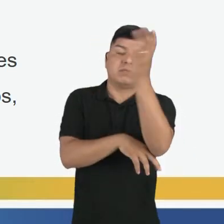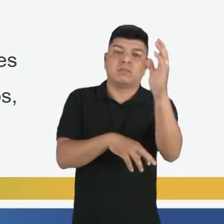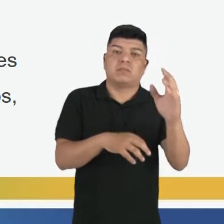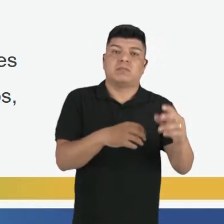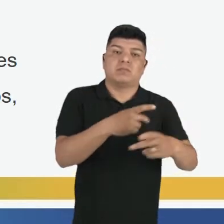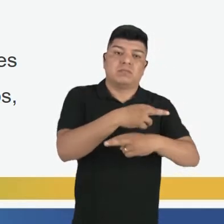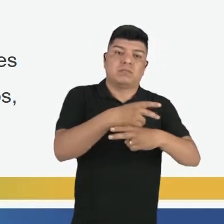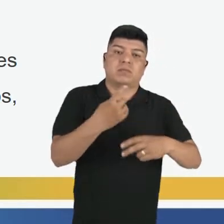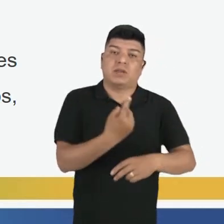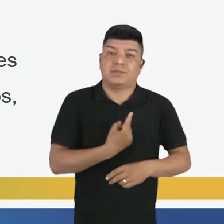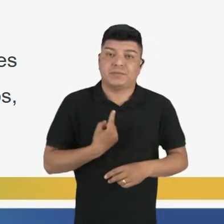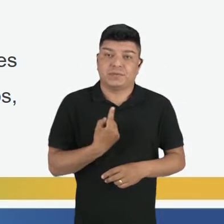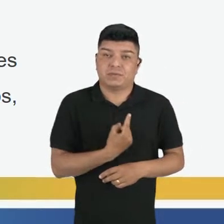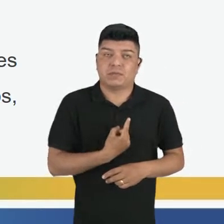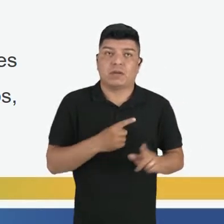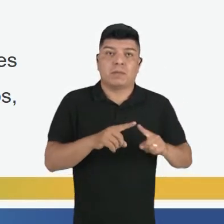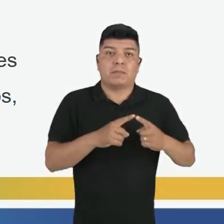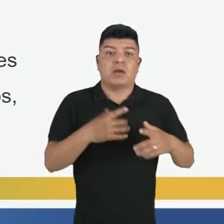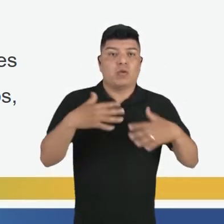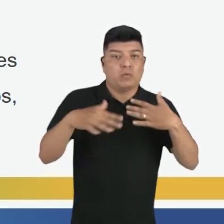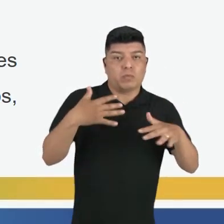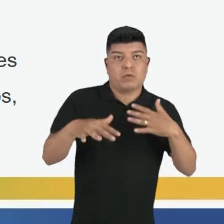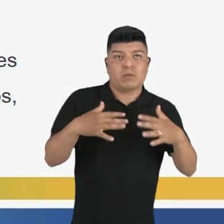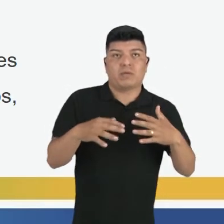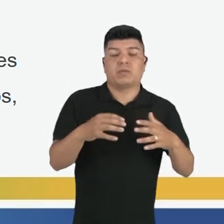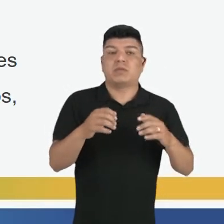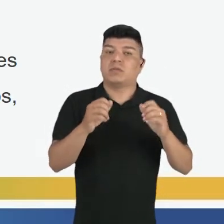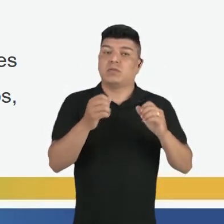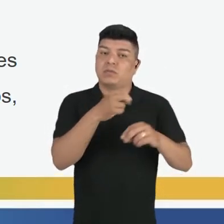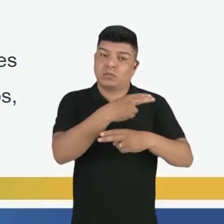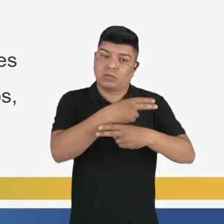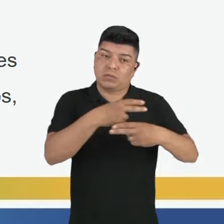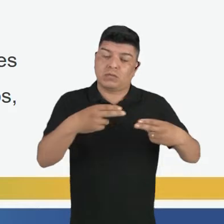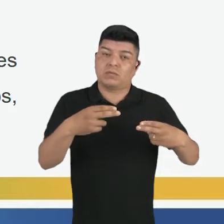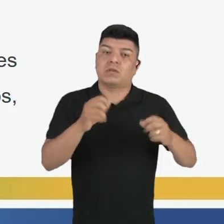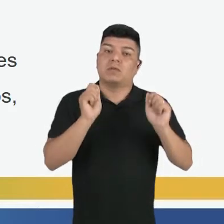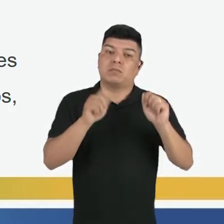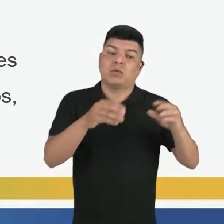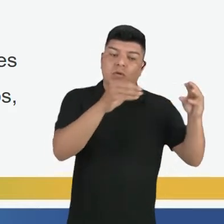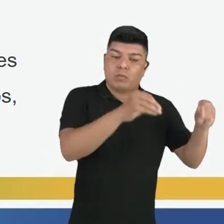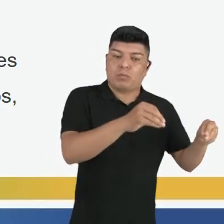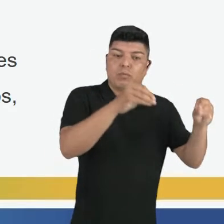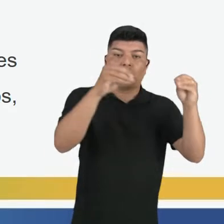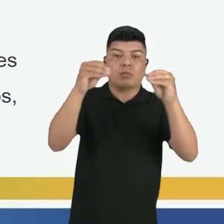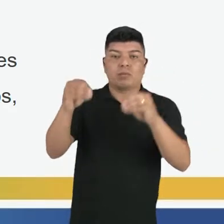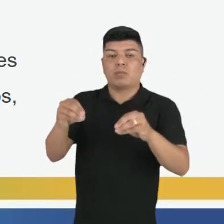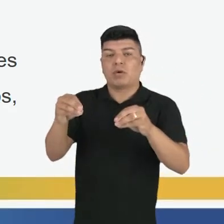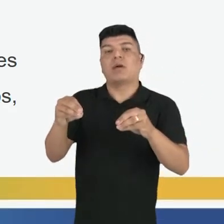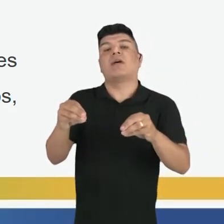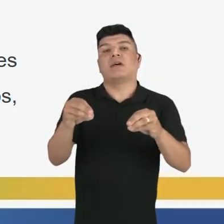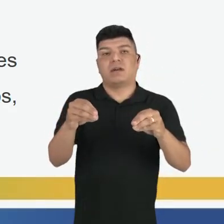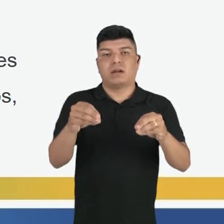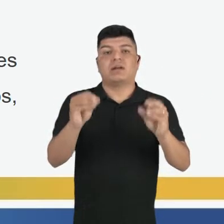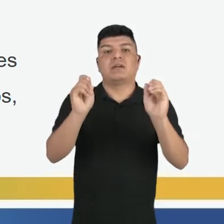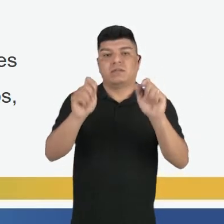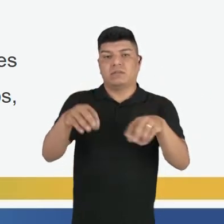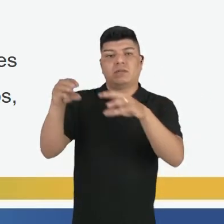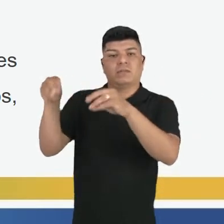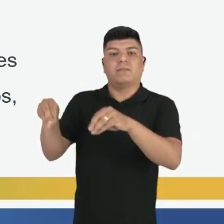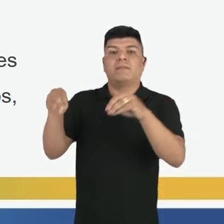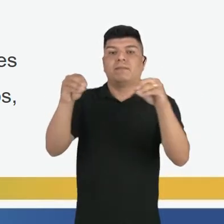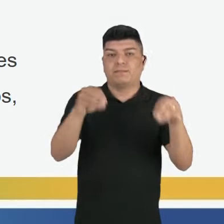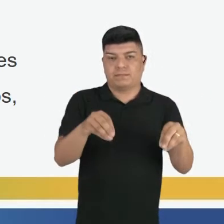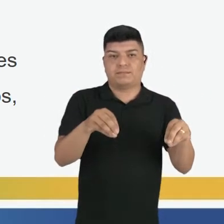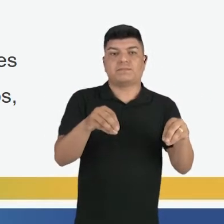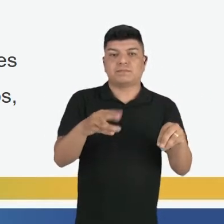bens individuais. Já os móveis são os bens que podem ser transportados, né? Esse patrimônio aí pode